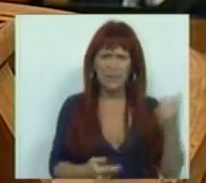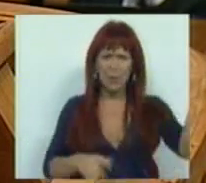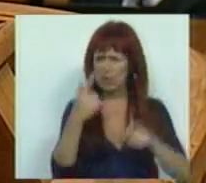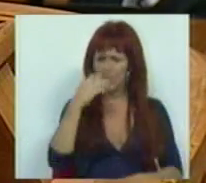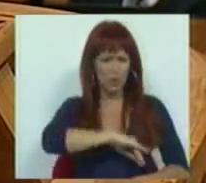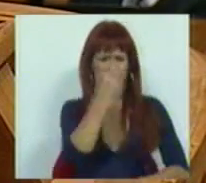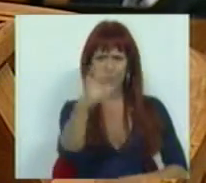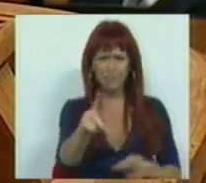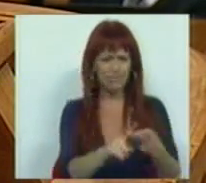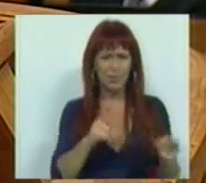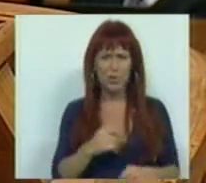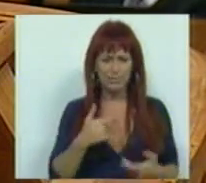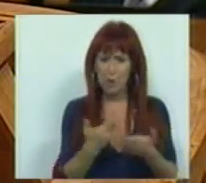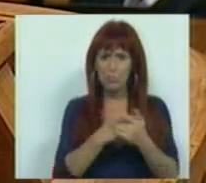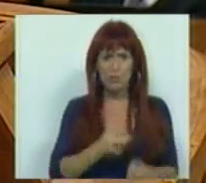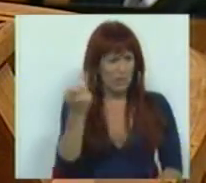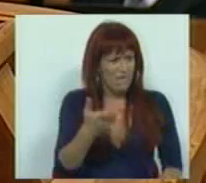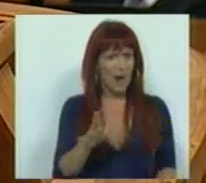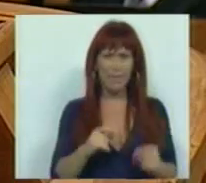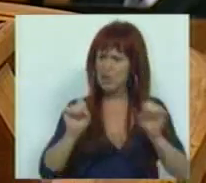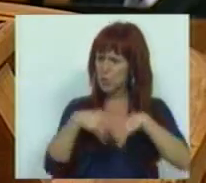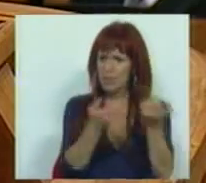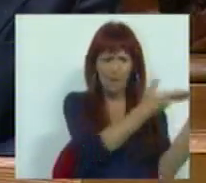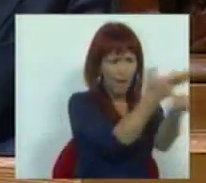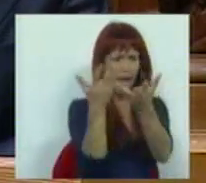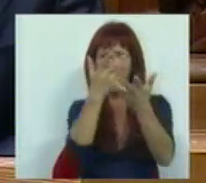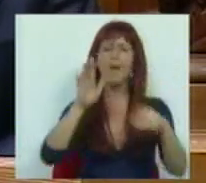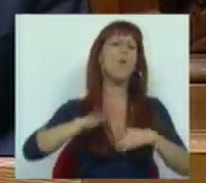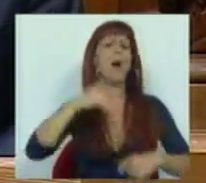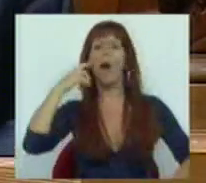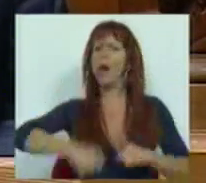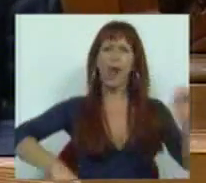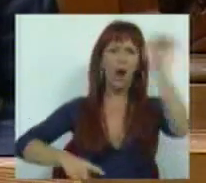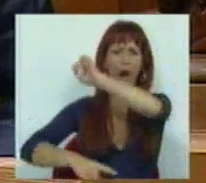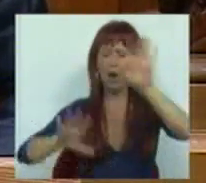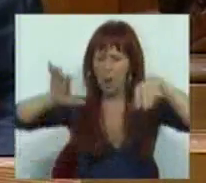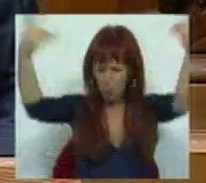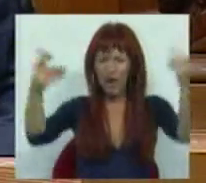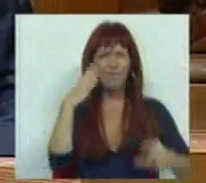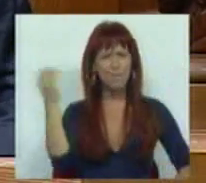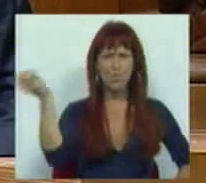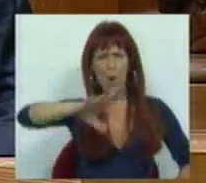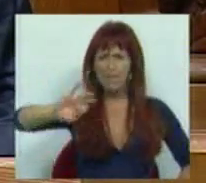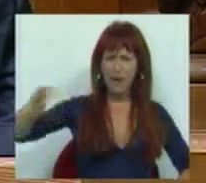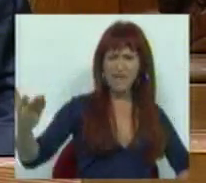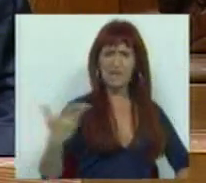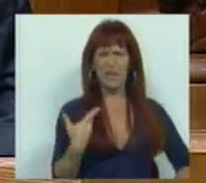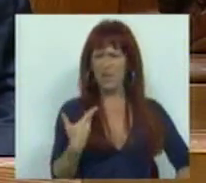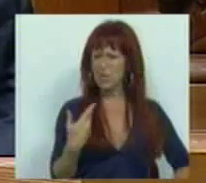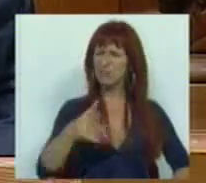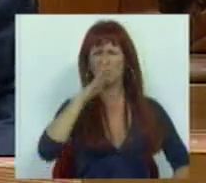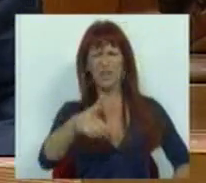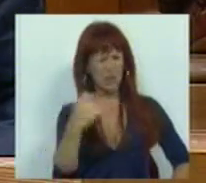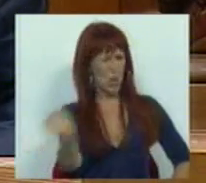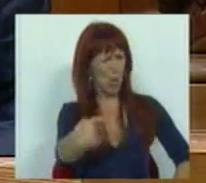os pensionistas, os economicamente mais débeis da nossa sociedade. Não é por acaso que, sem qualquer pudor, o PSD se